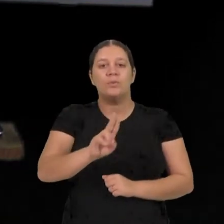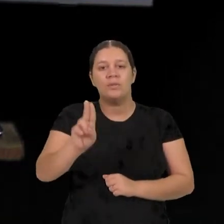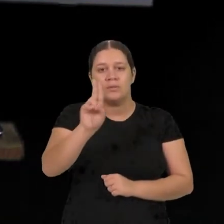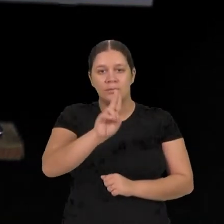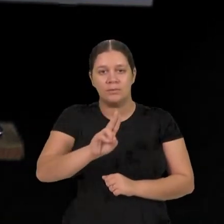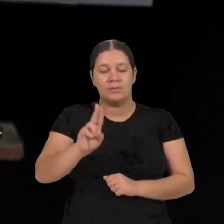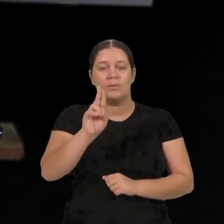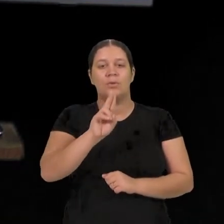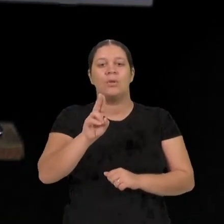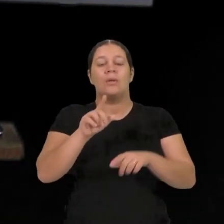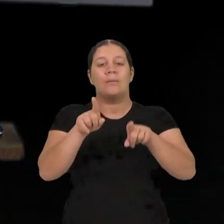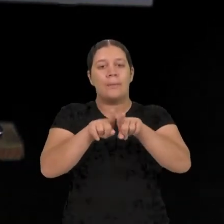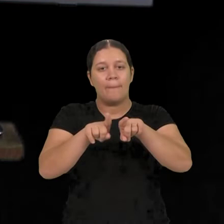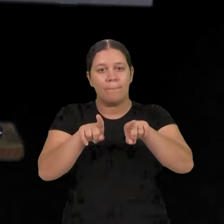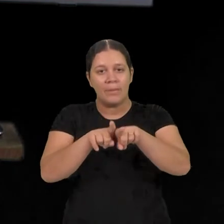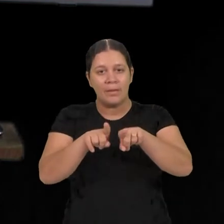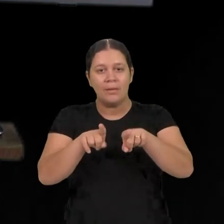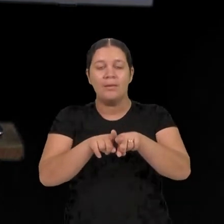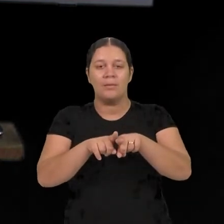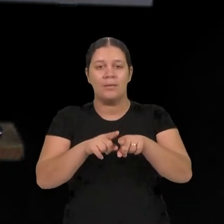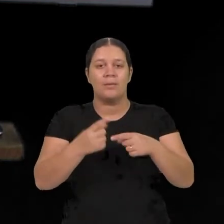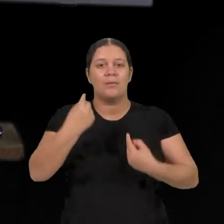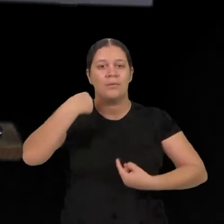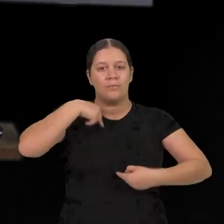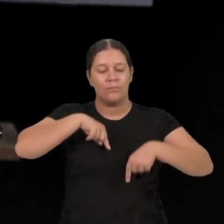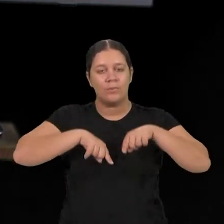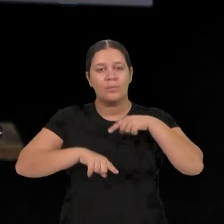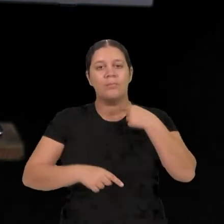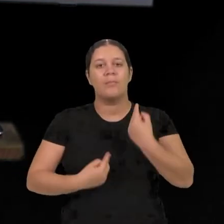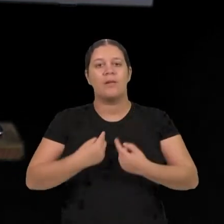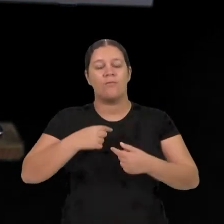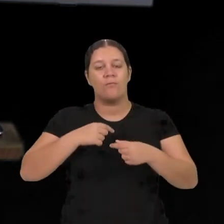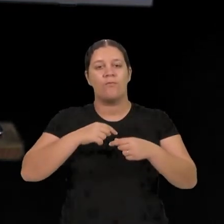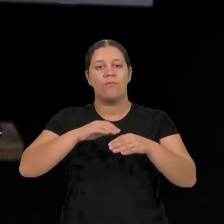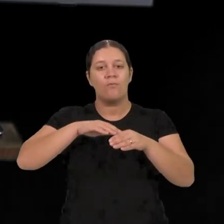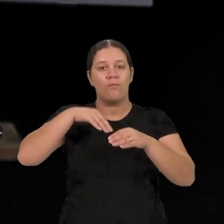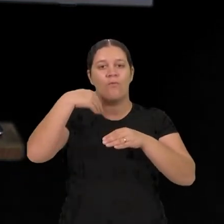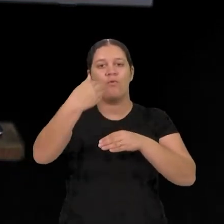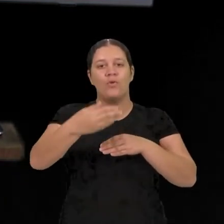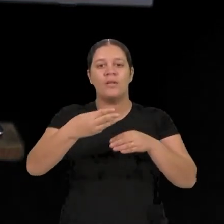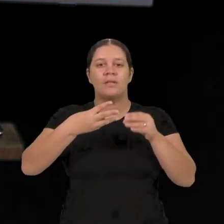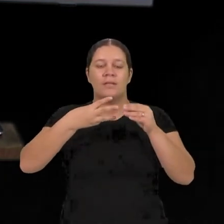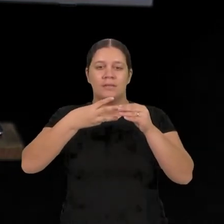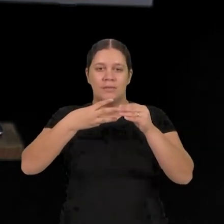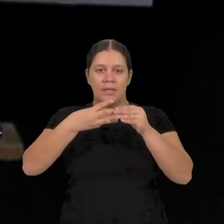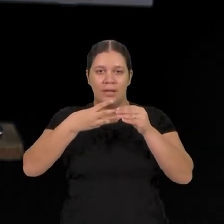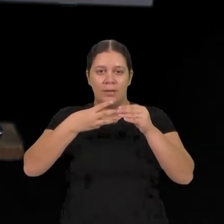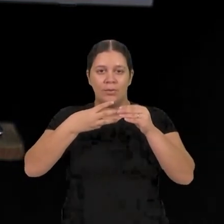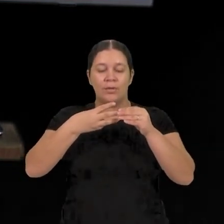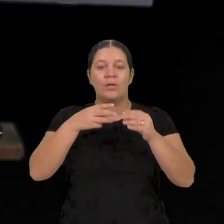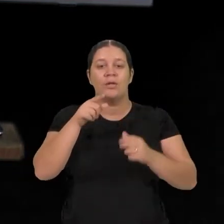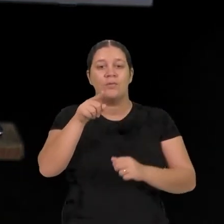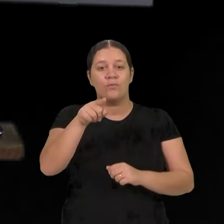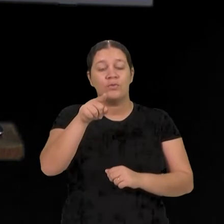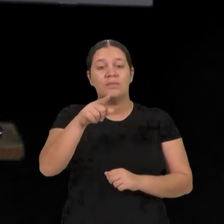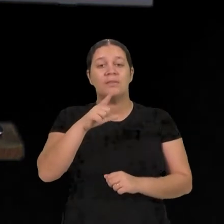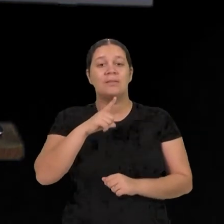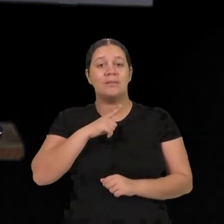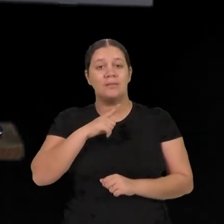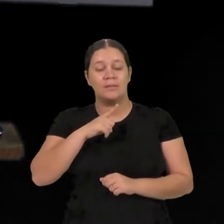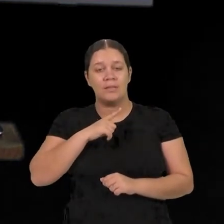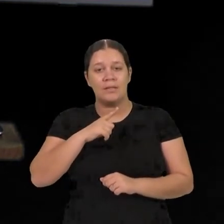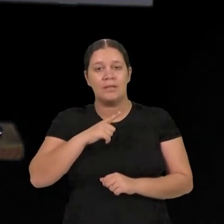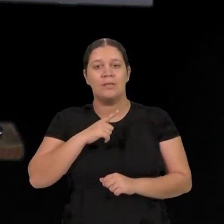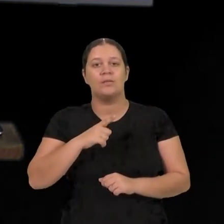utilizado, resto metabólico, tá? Mandando para fora da célula, tá? E com isso você tem